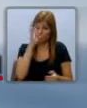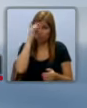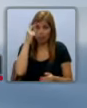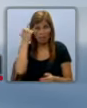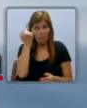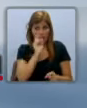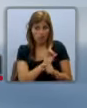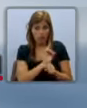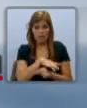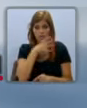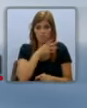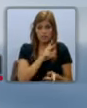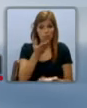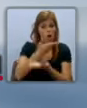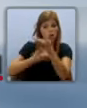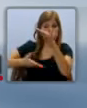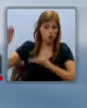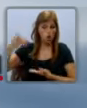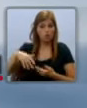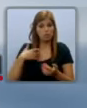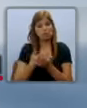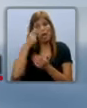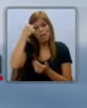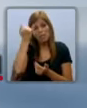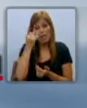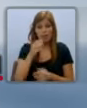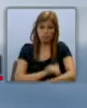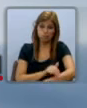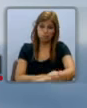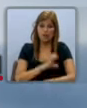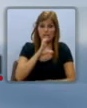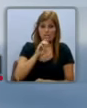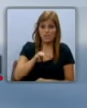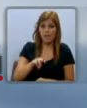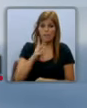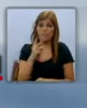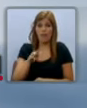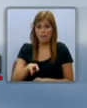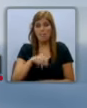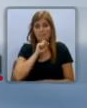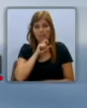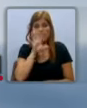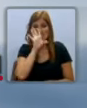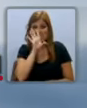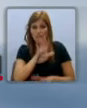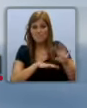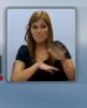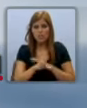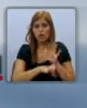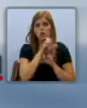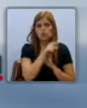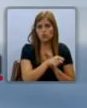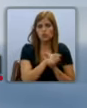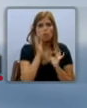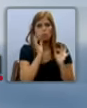referindo que a operação de troca, se gerida pela CMVM, só seria viável se fosse executada em condições tais que dela